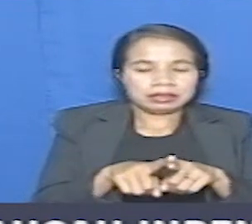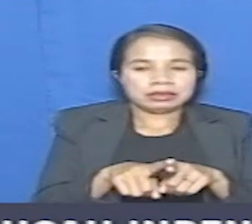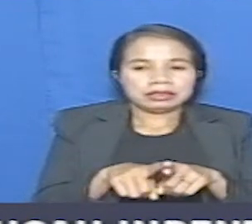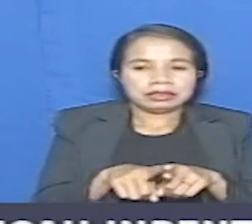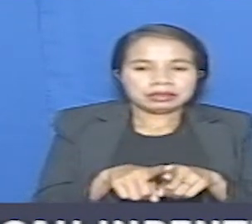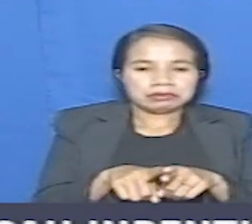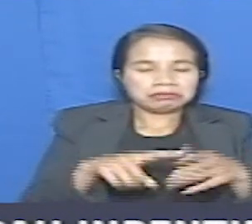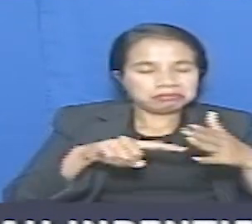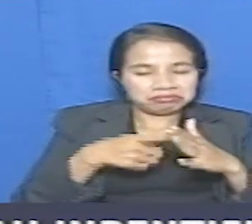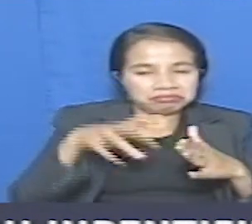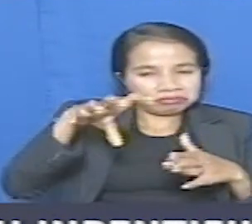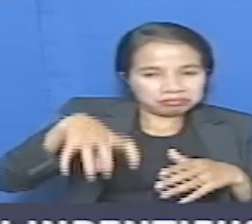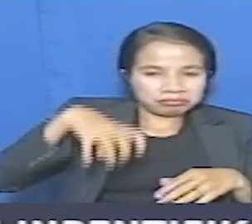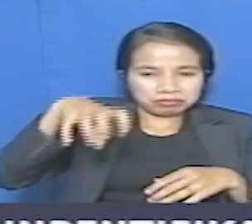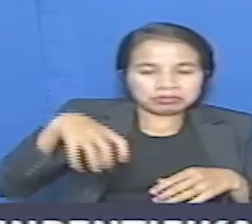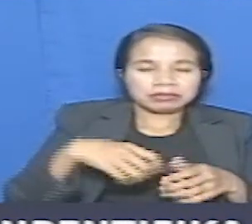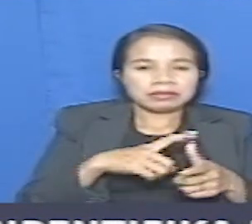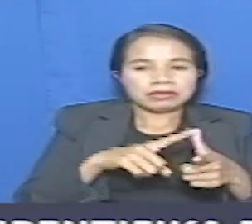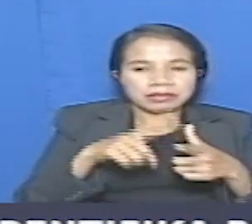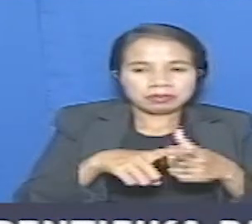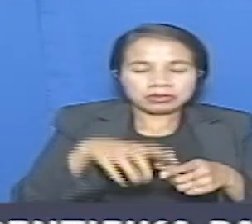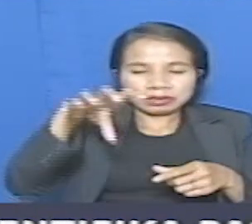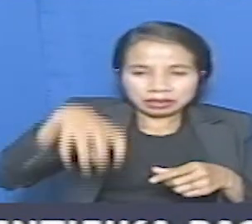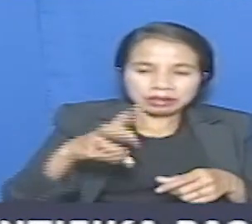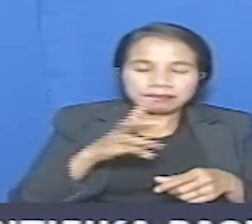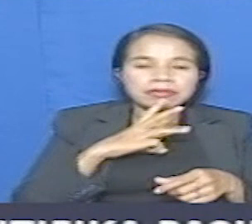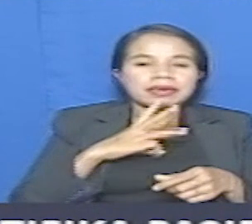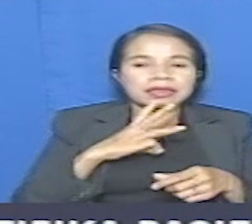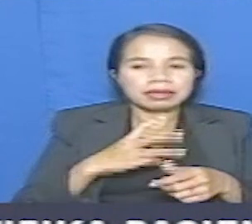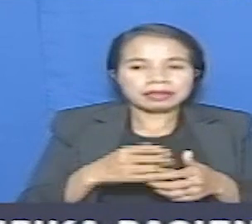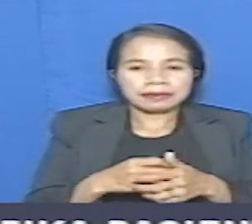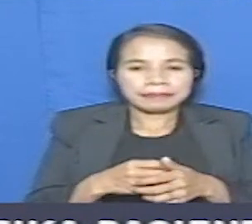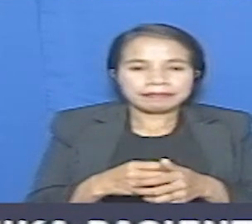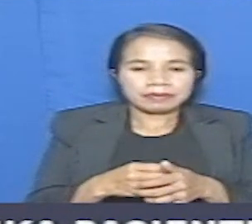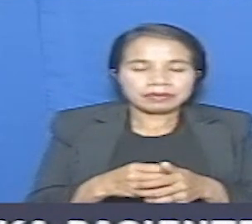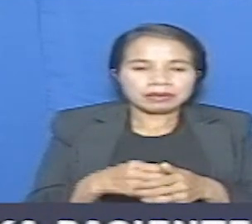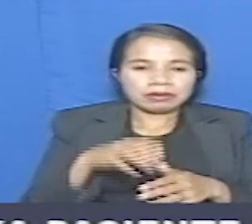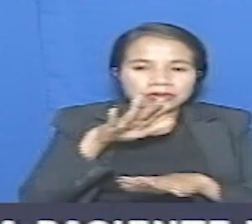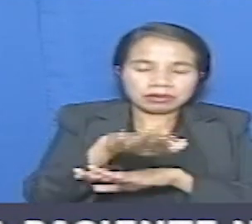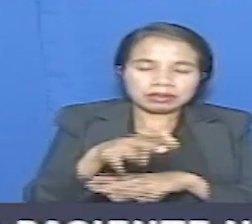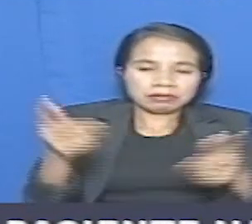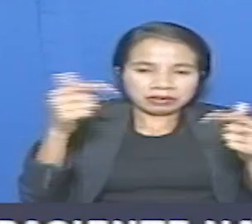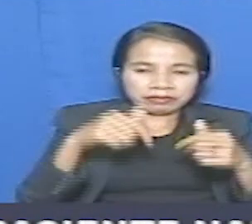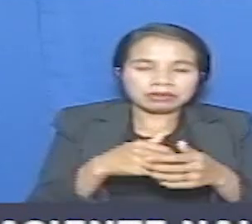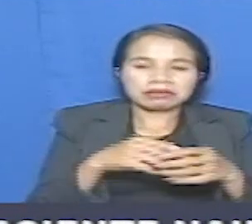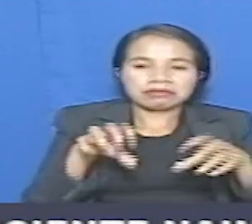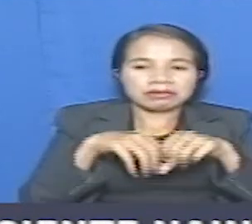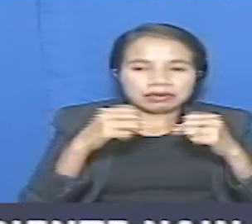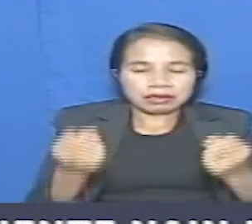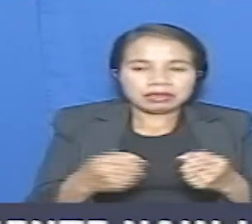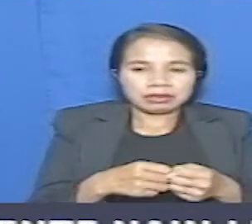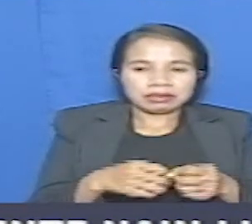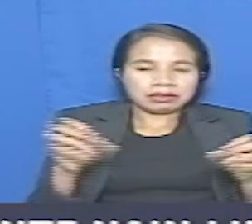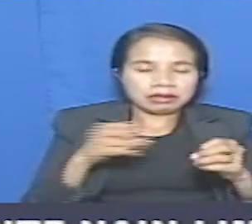que então depois de ter que até ver com a que depois locar que também foi boa nisso trago só então né